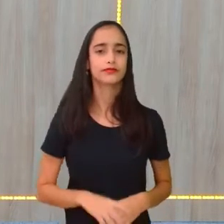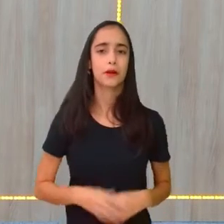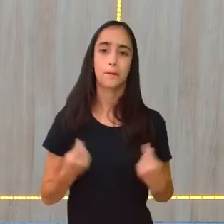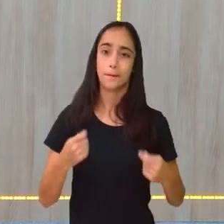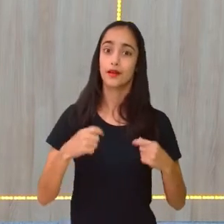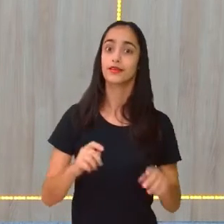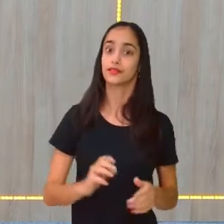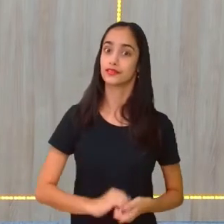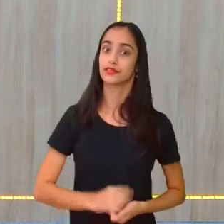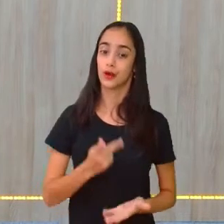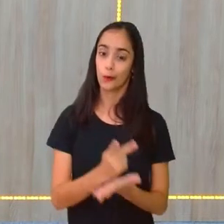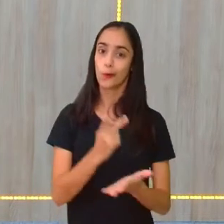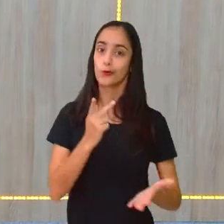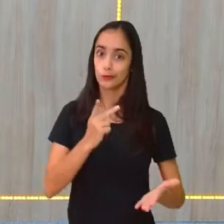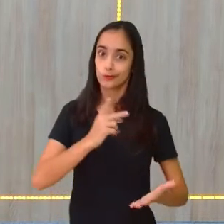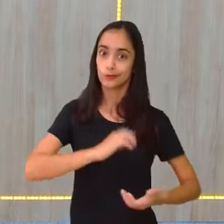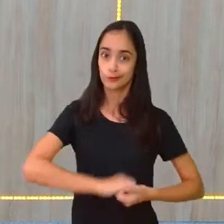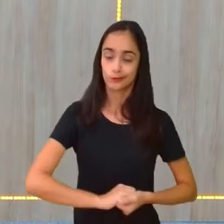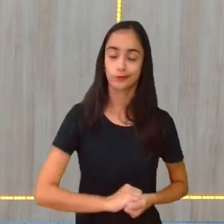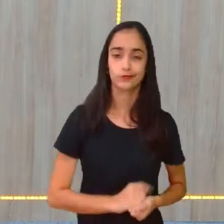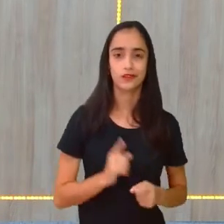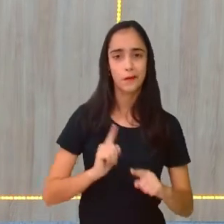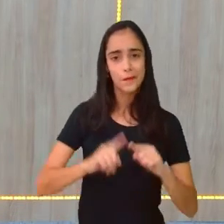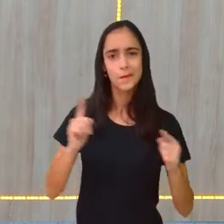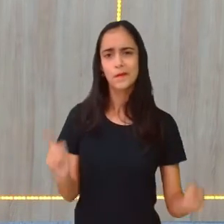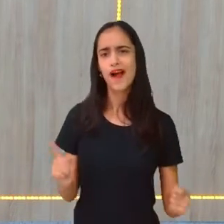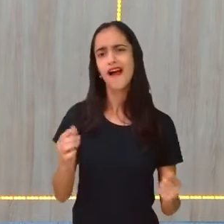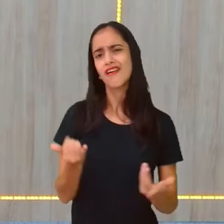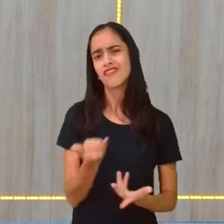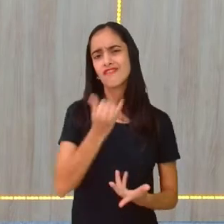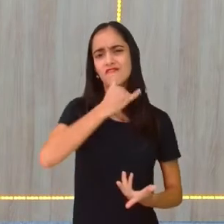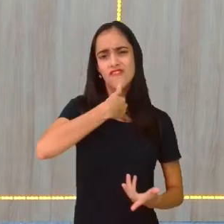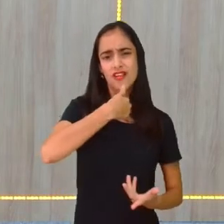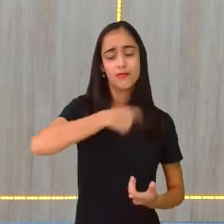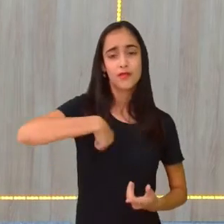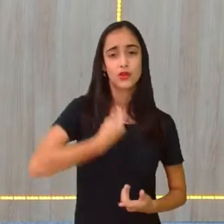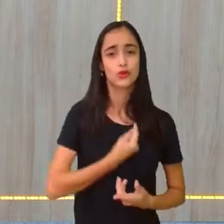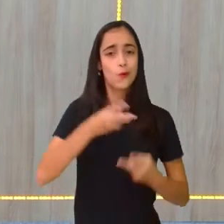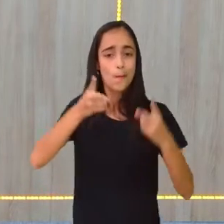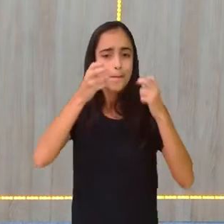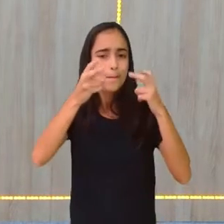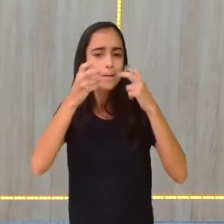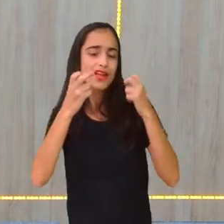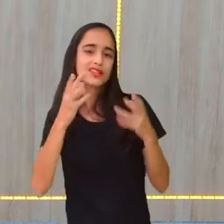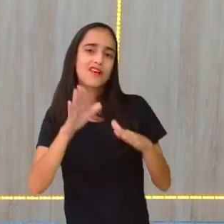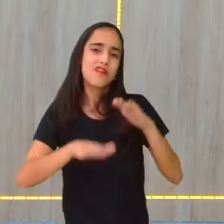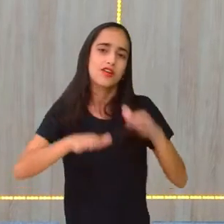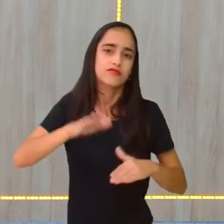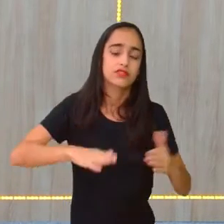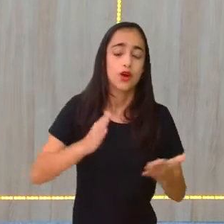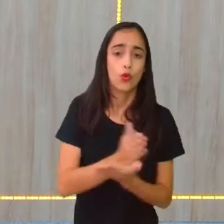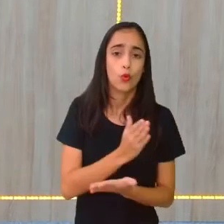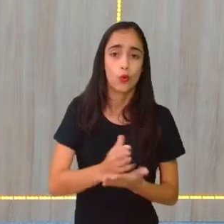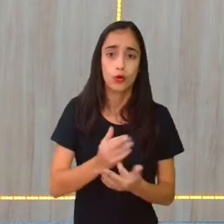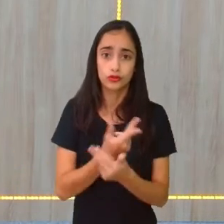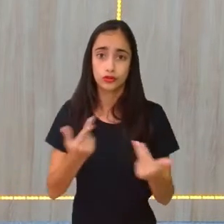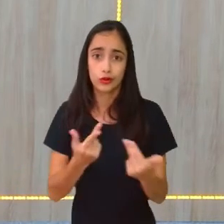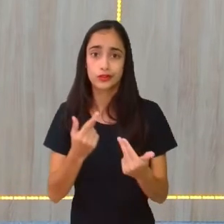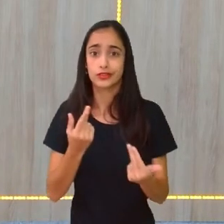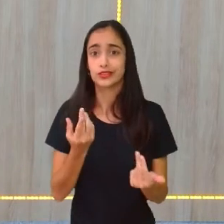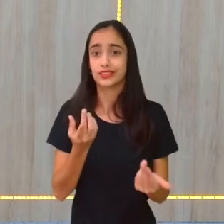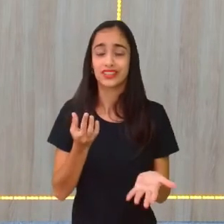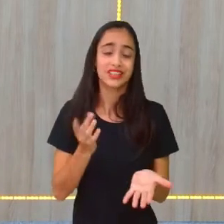ser assim, né? Mas, infelizmente, a gente observa, às vezes, alguns casos onde isso